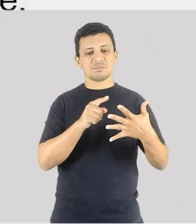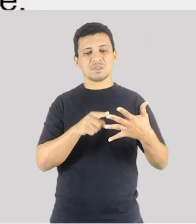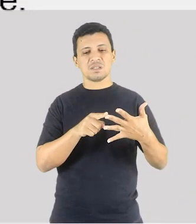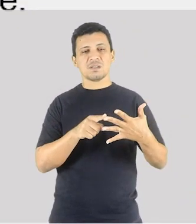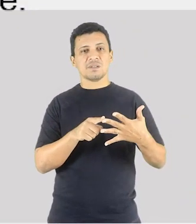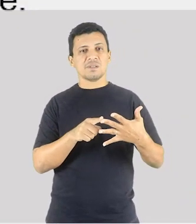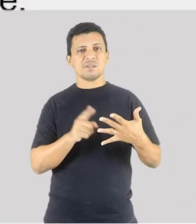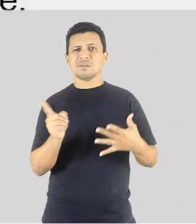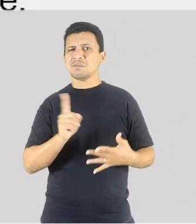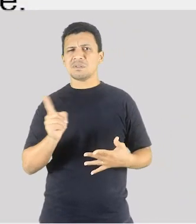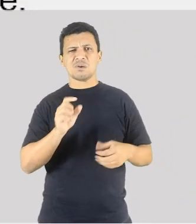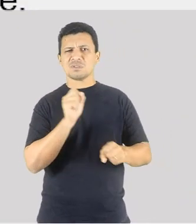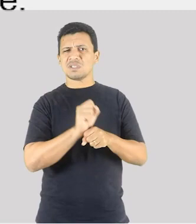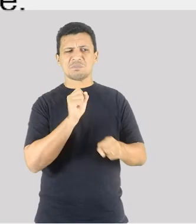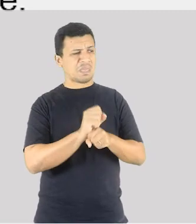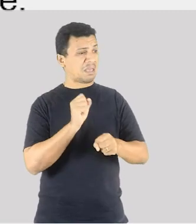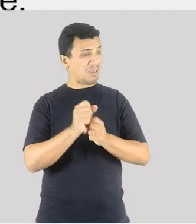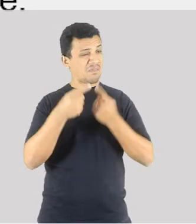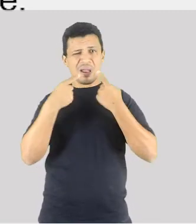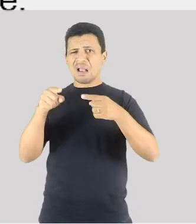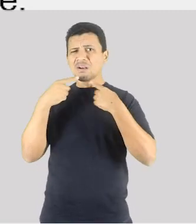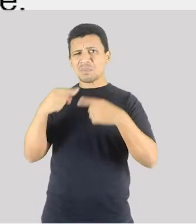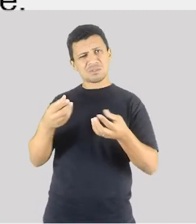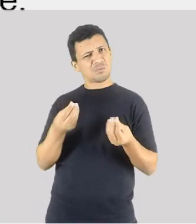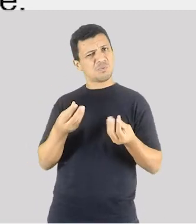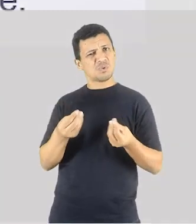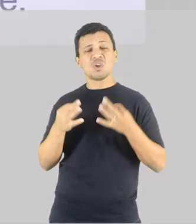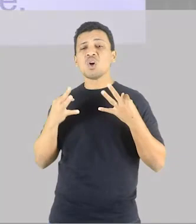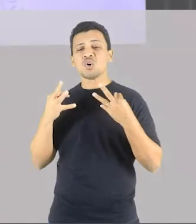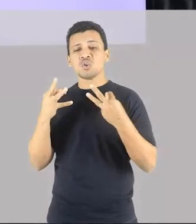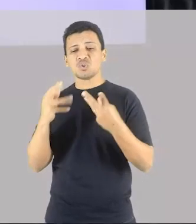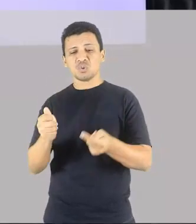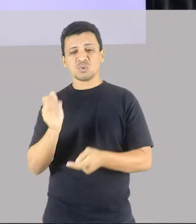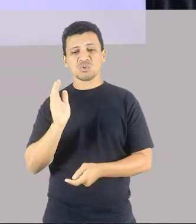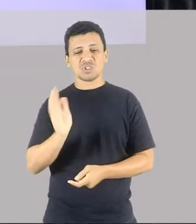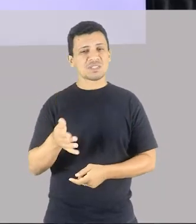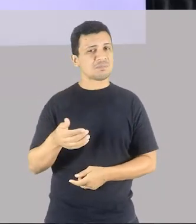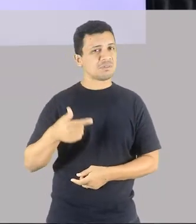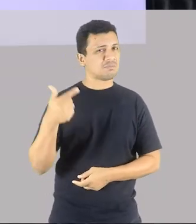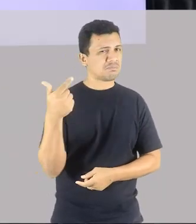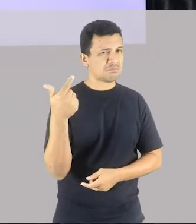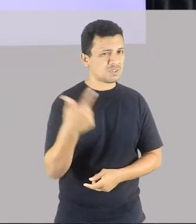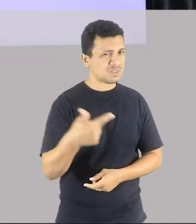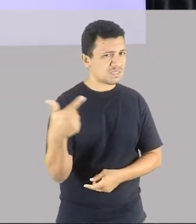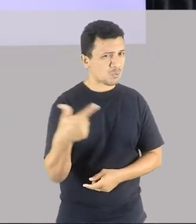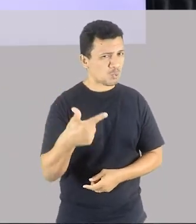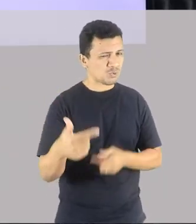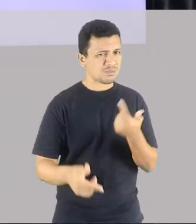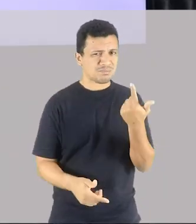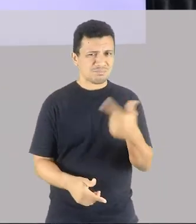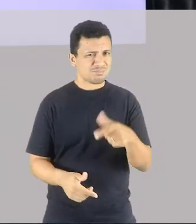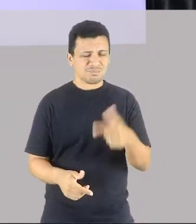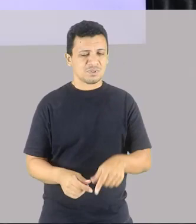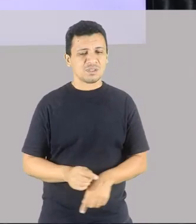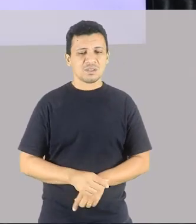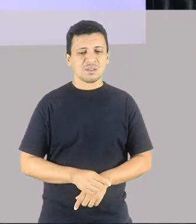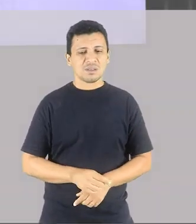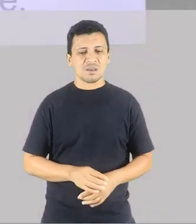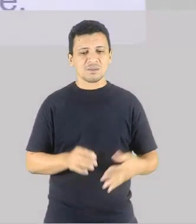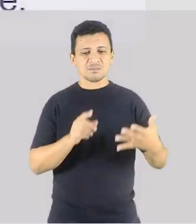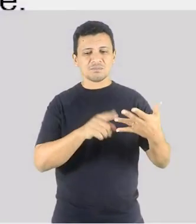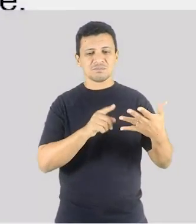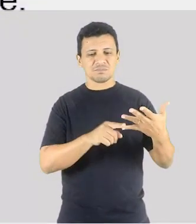esperava que houvesse tanta reclamação, todos já sabiam que não haveria uma segunda chance e é bem melhor que as pessoas mantenham